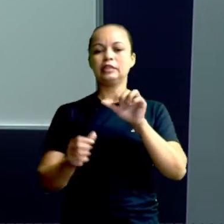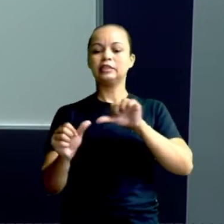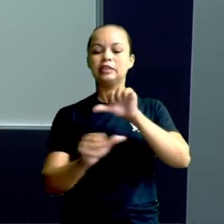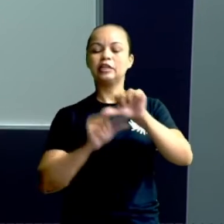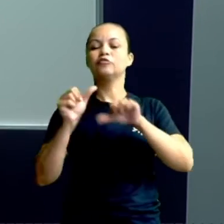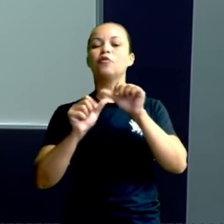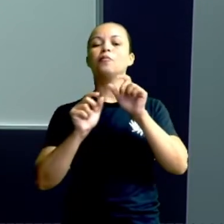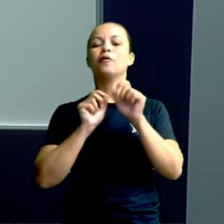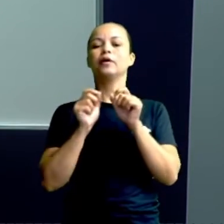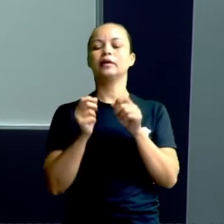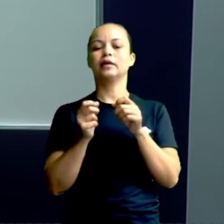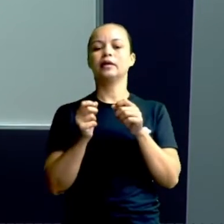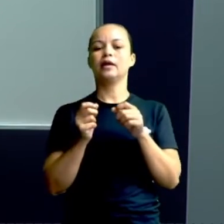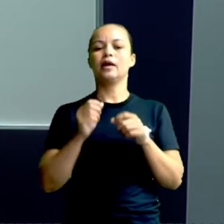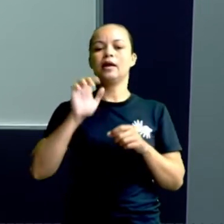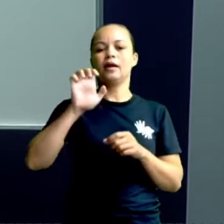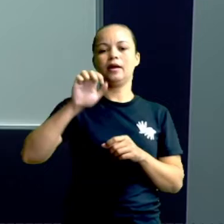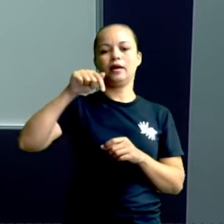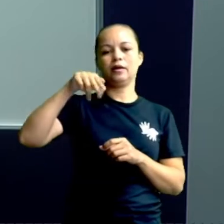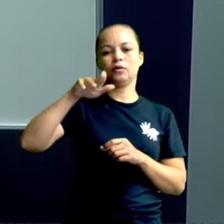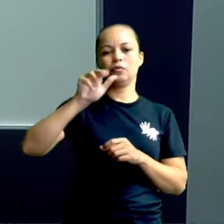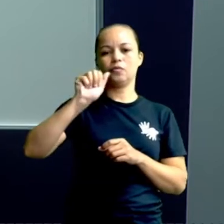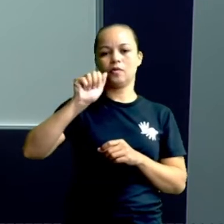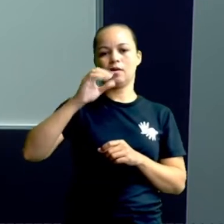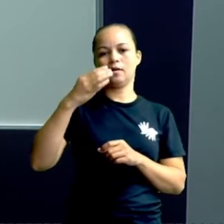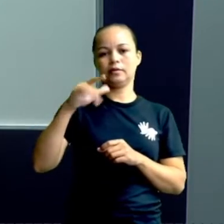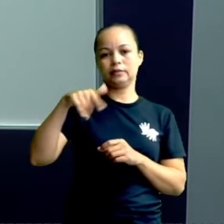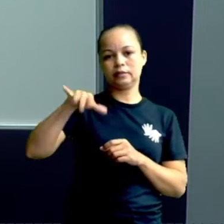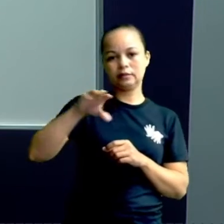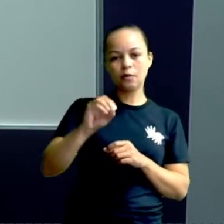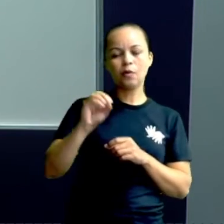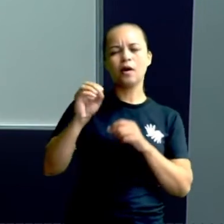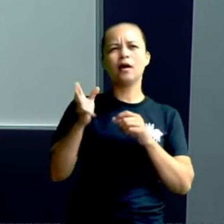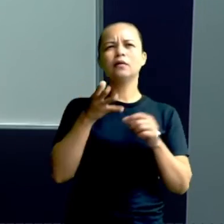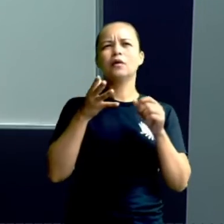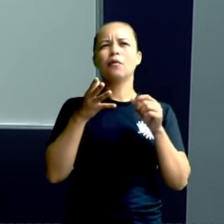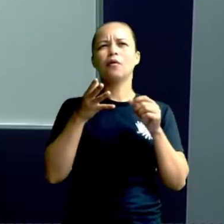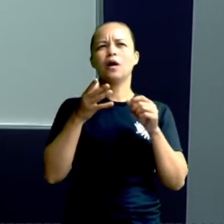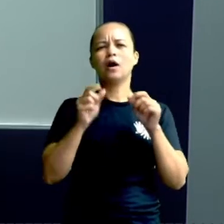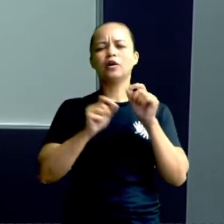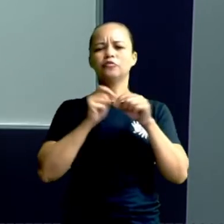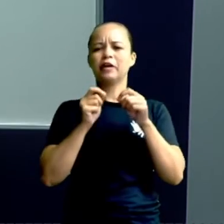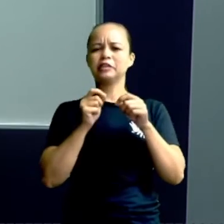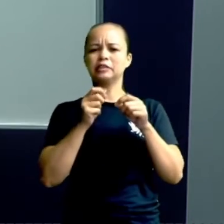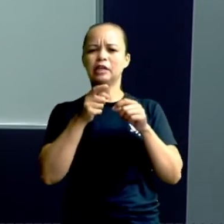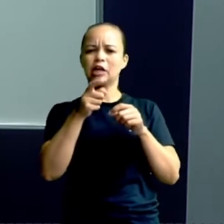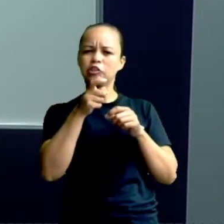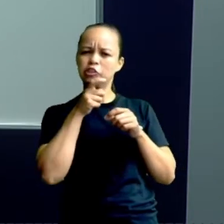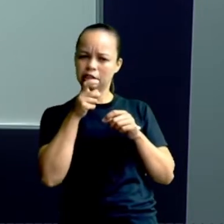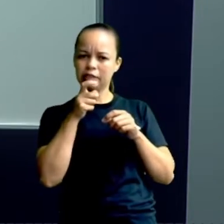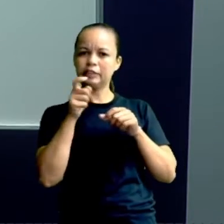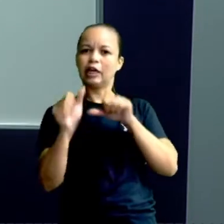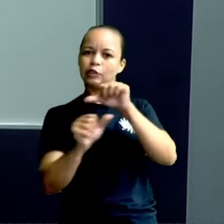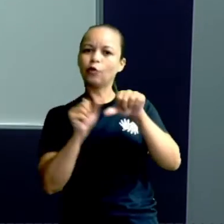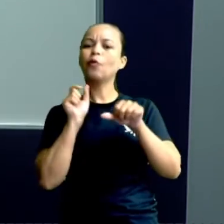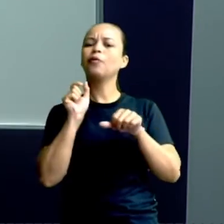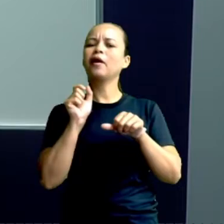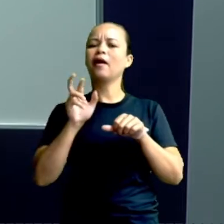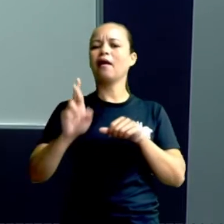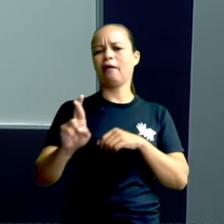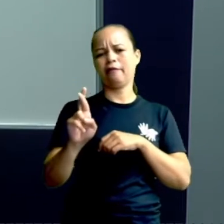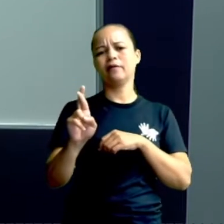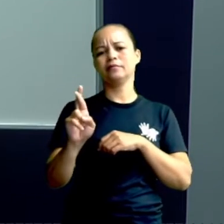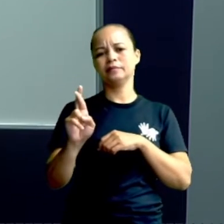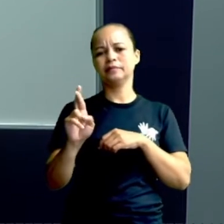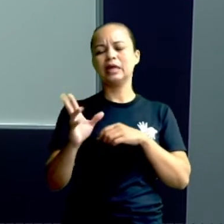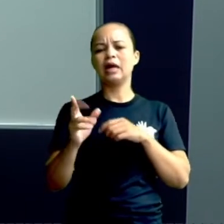transformou em uma equação, tá certo? Ao invés de ser X, é R. Então, o que a